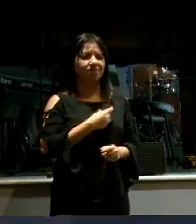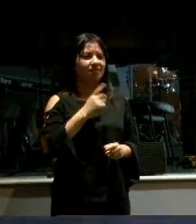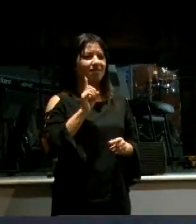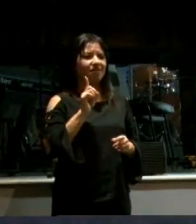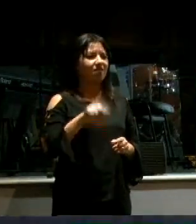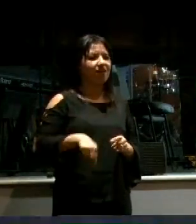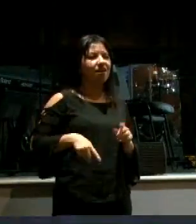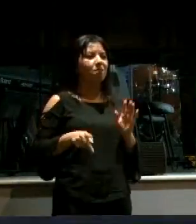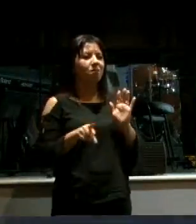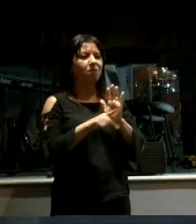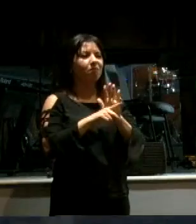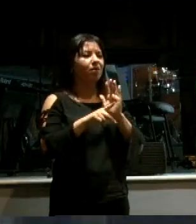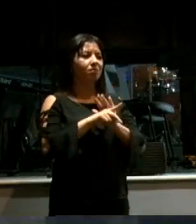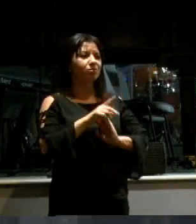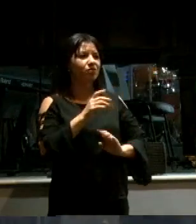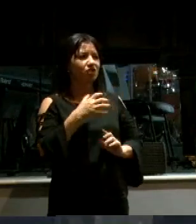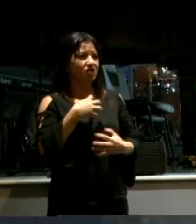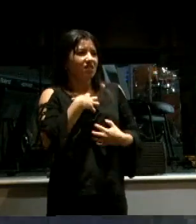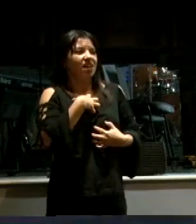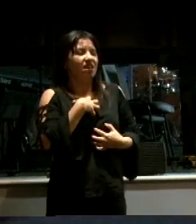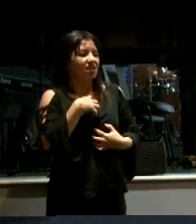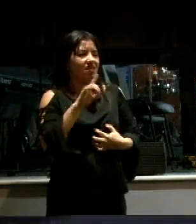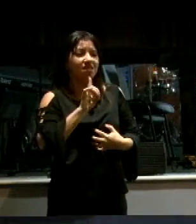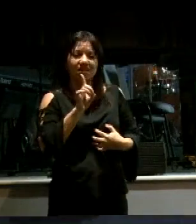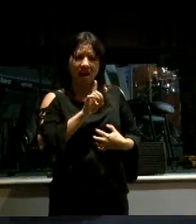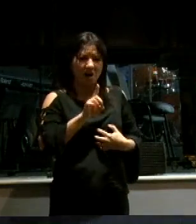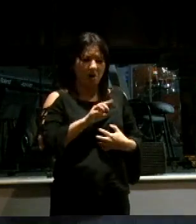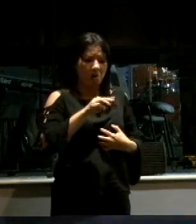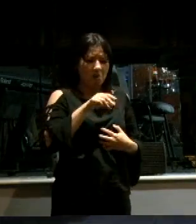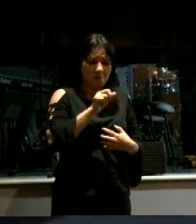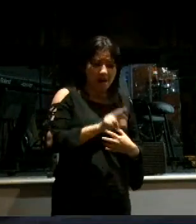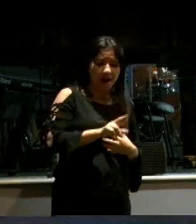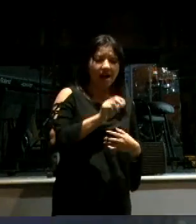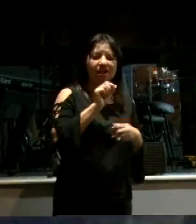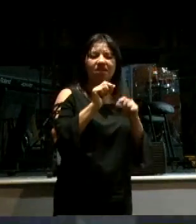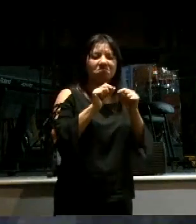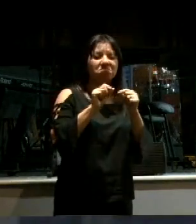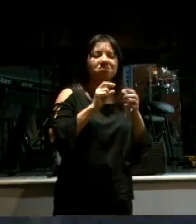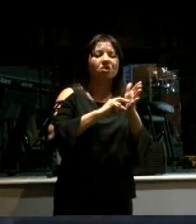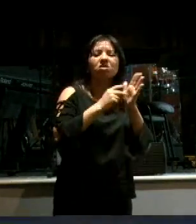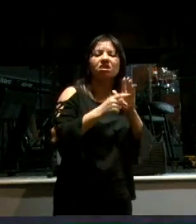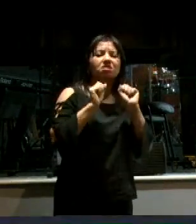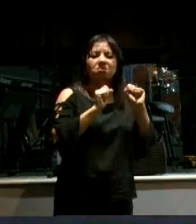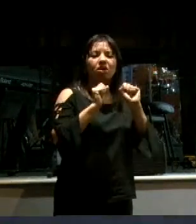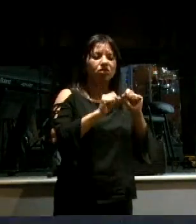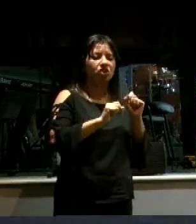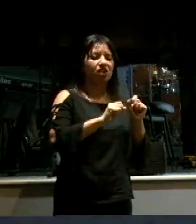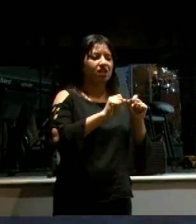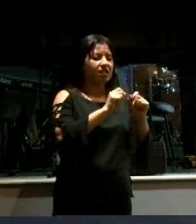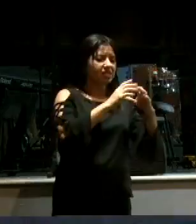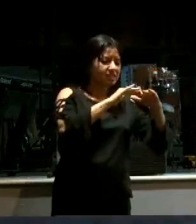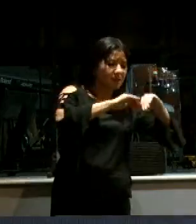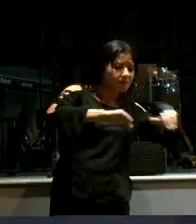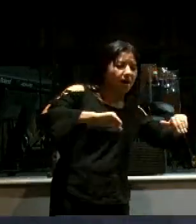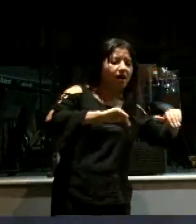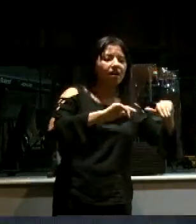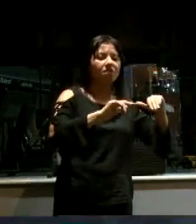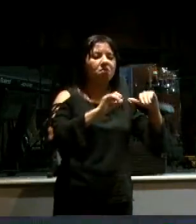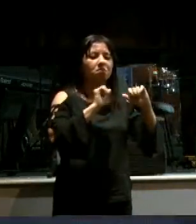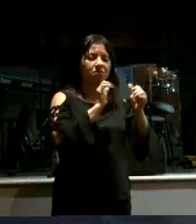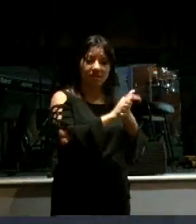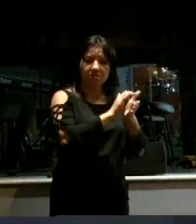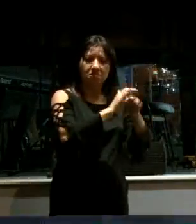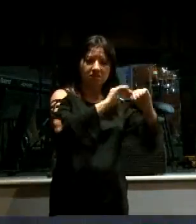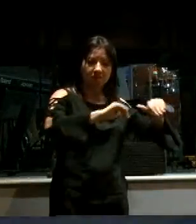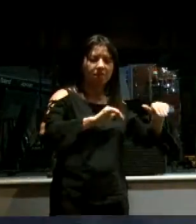Porque Mara pode ser um divórcio, Mara pode ser uma enfermidade, Mara pode ser uma bancarrota, Mara é